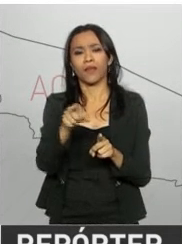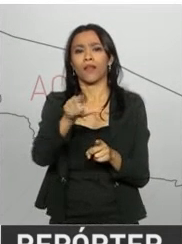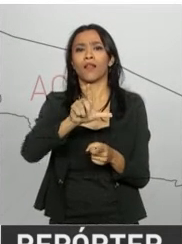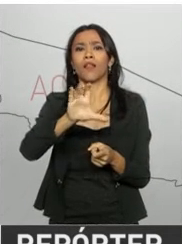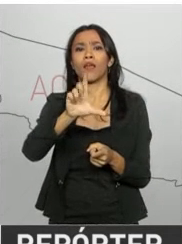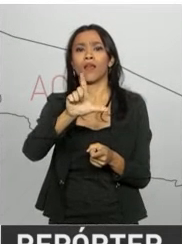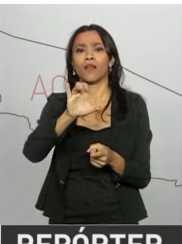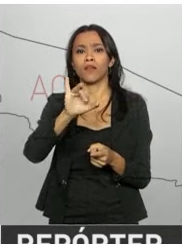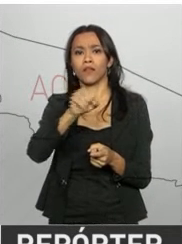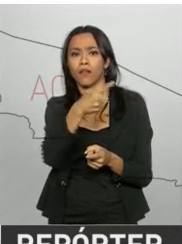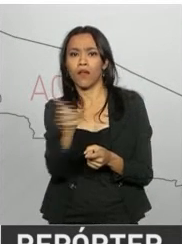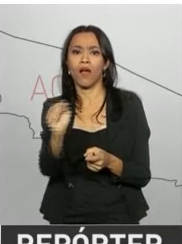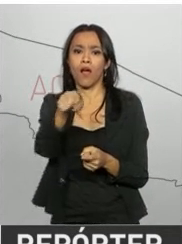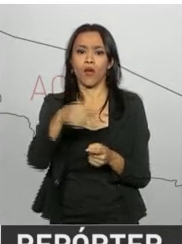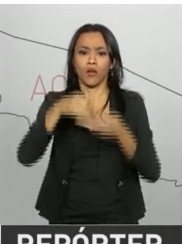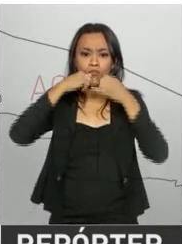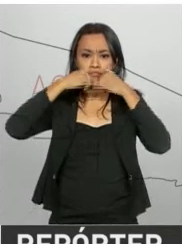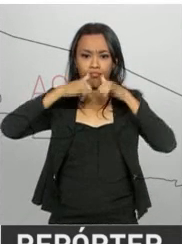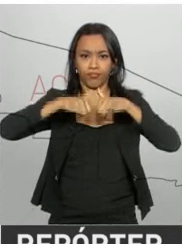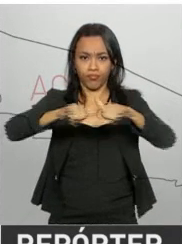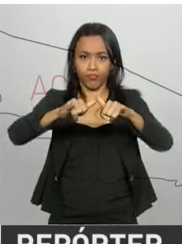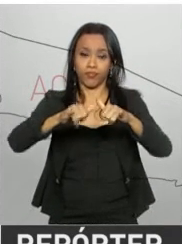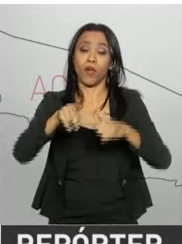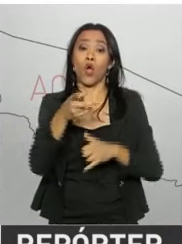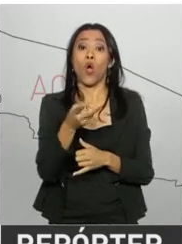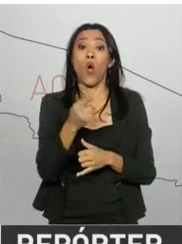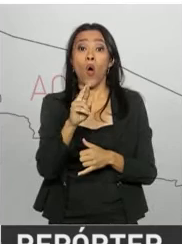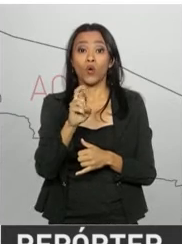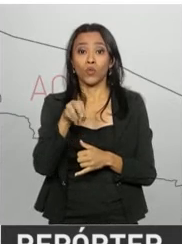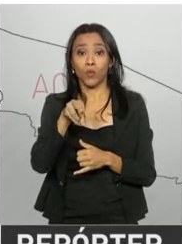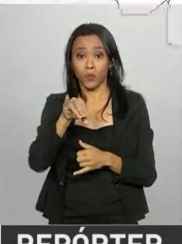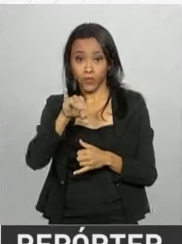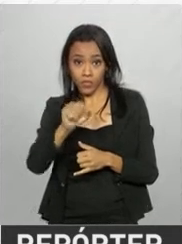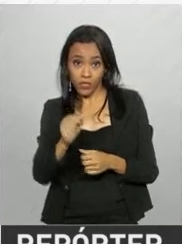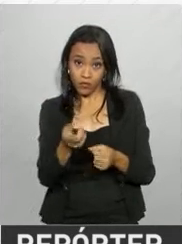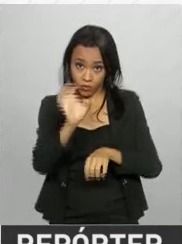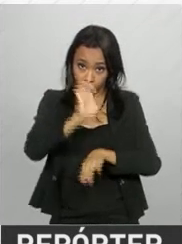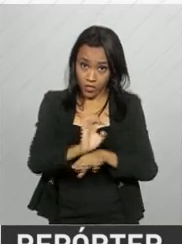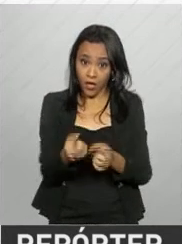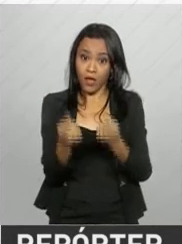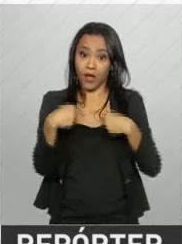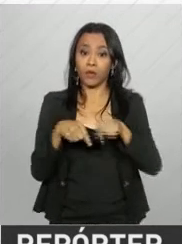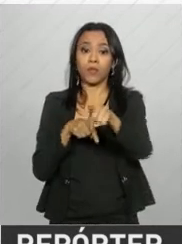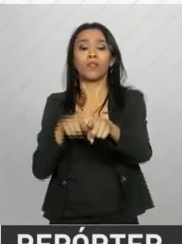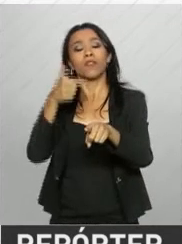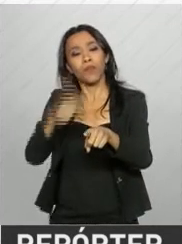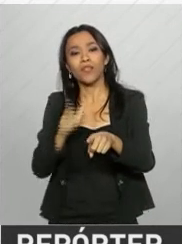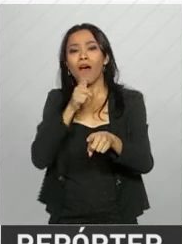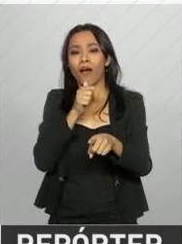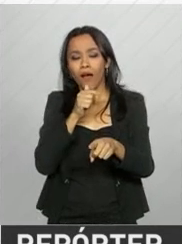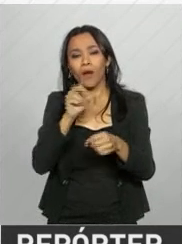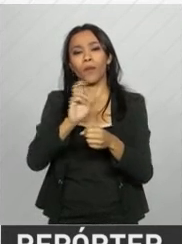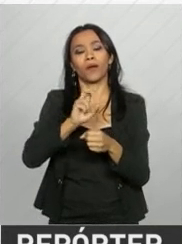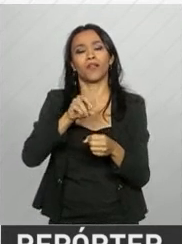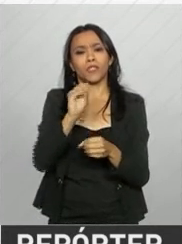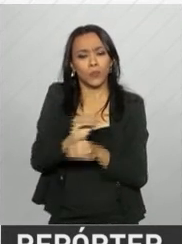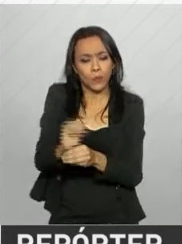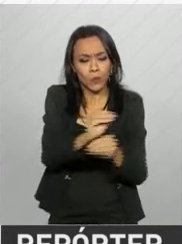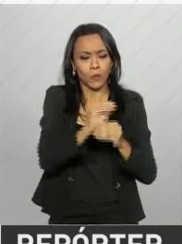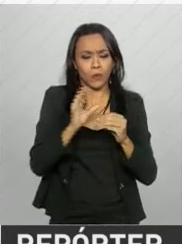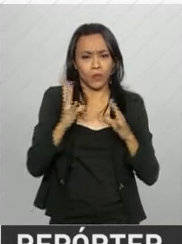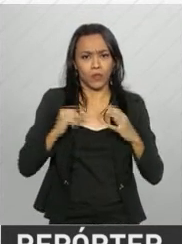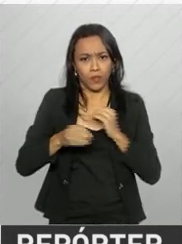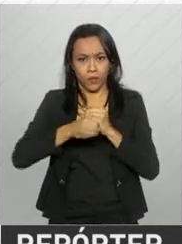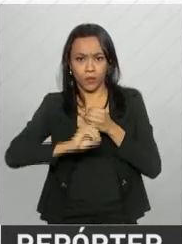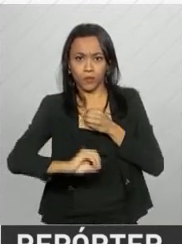2018, as centrais elétricas de Rondônia e as empresas de distribuição de água, coleta e tratamento de esgoto do